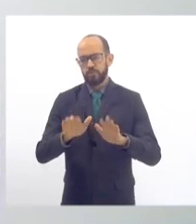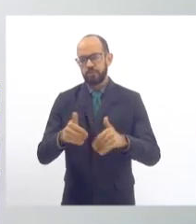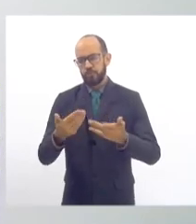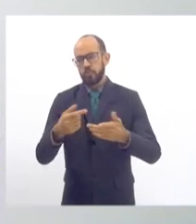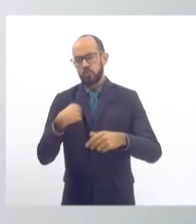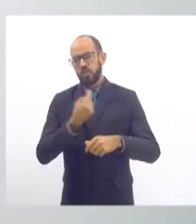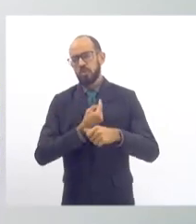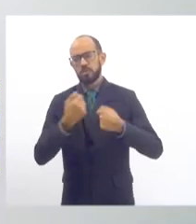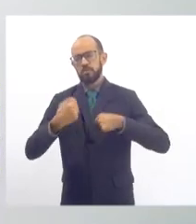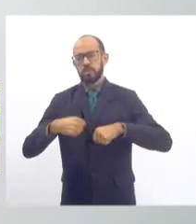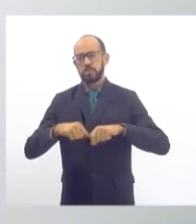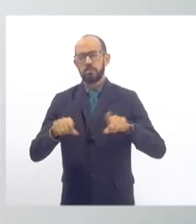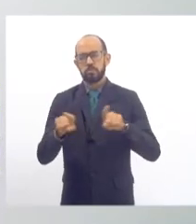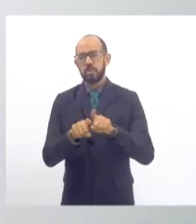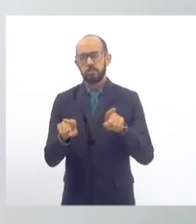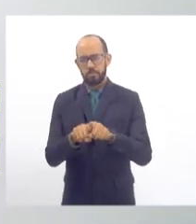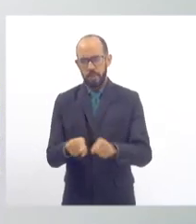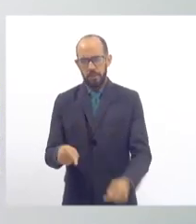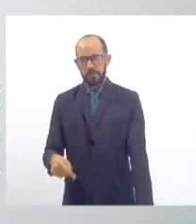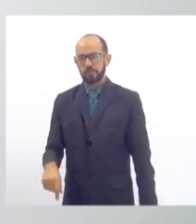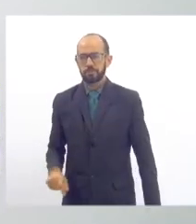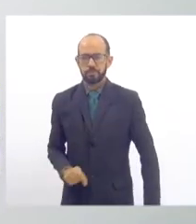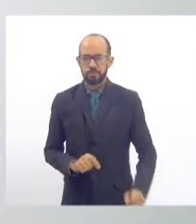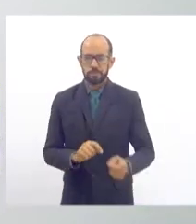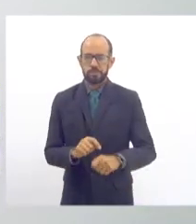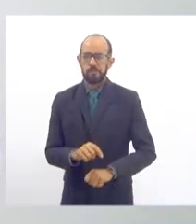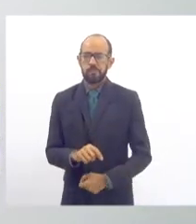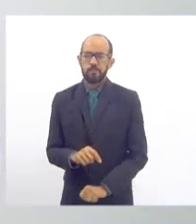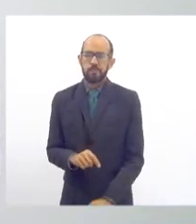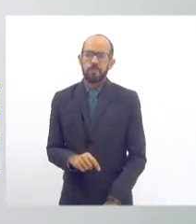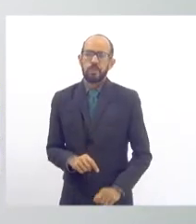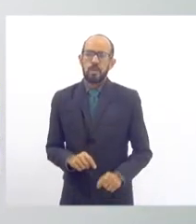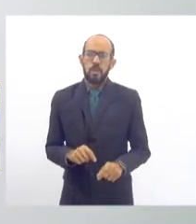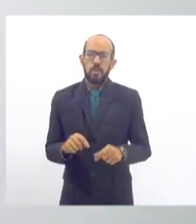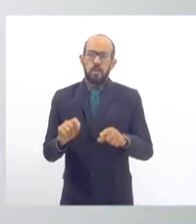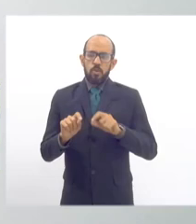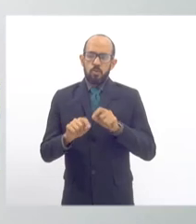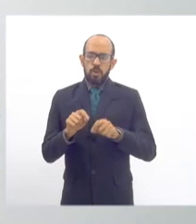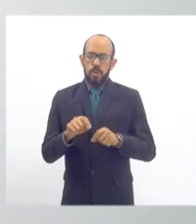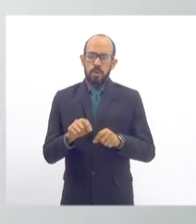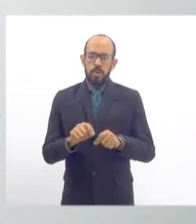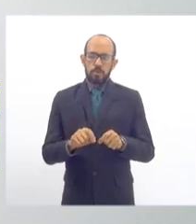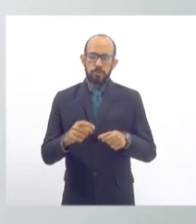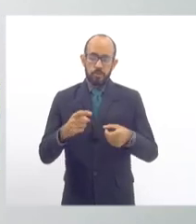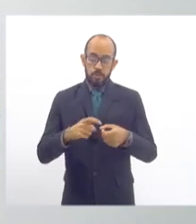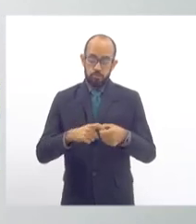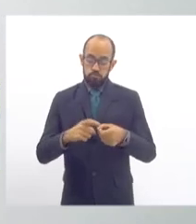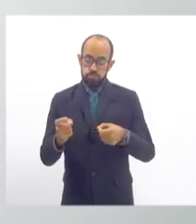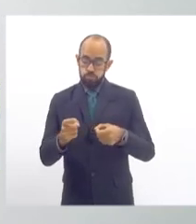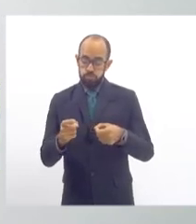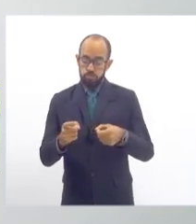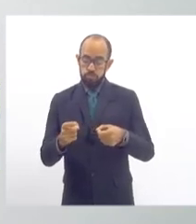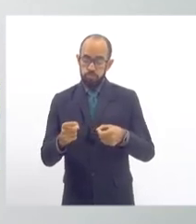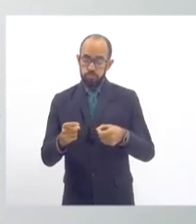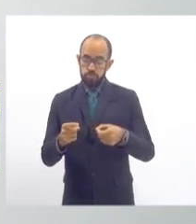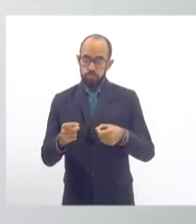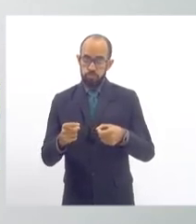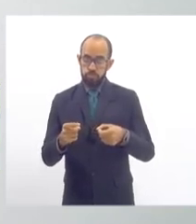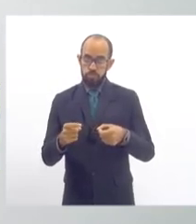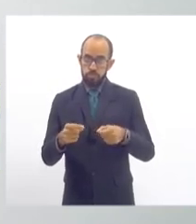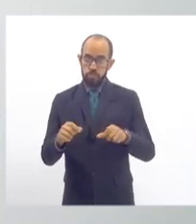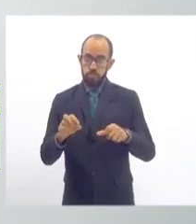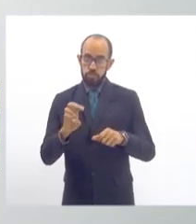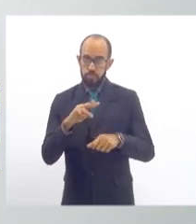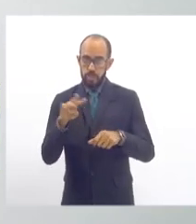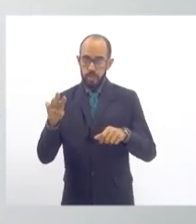também, só para finalizar minha fala, dizer o seguinte, as descentralizações... O portal da transparência, ainda que